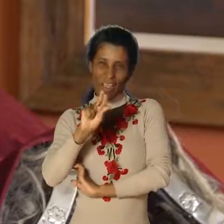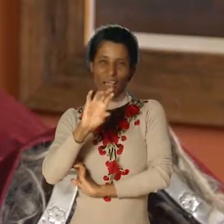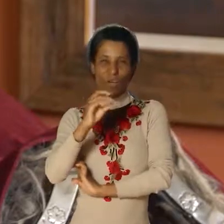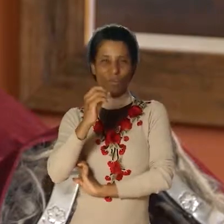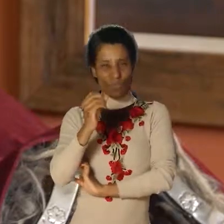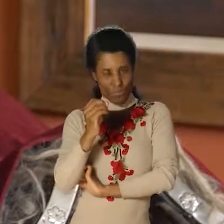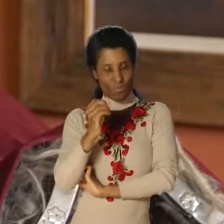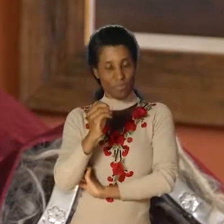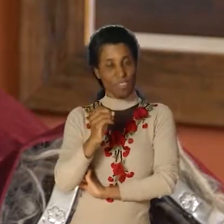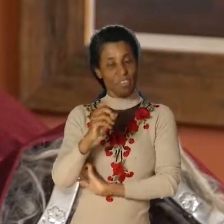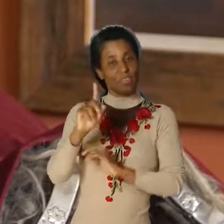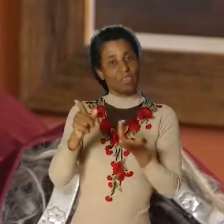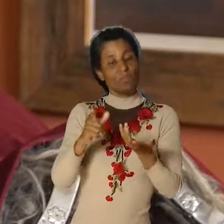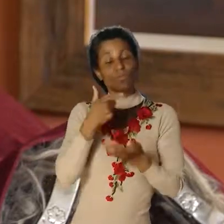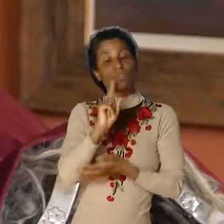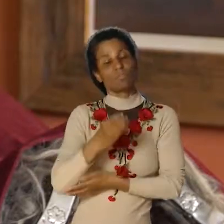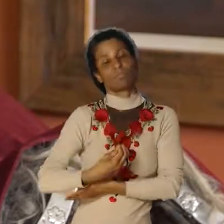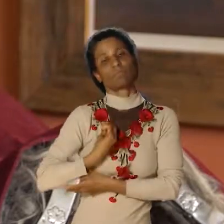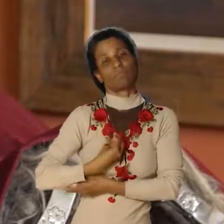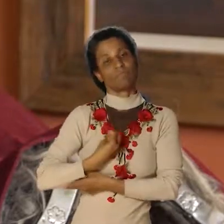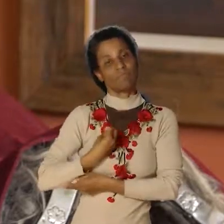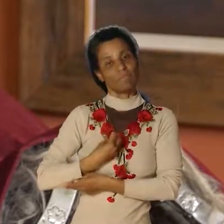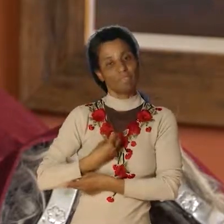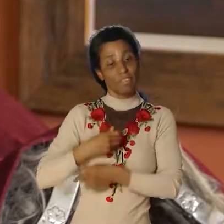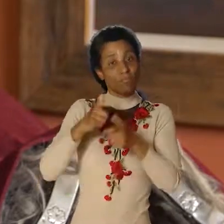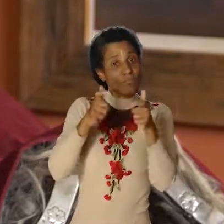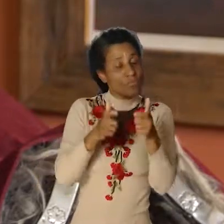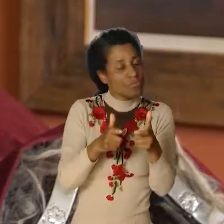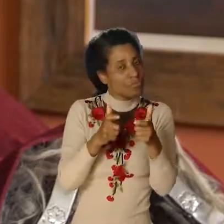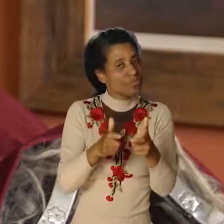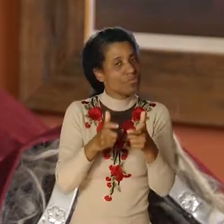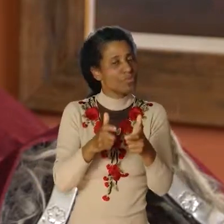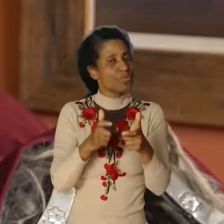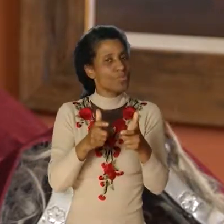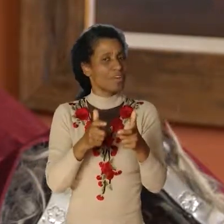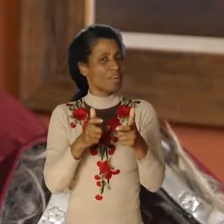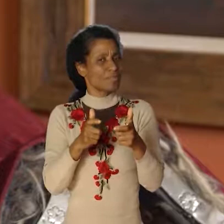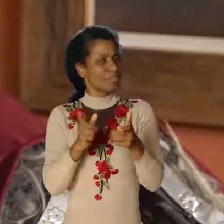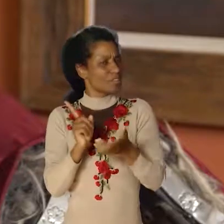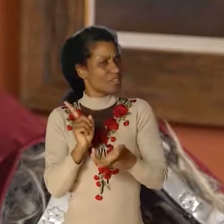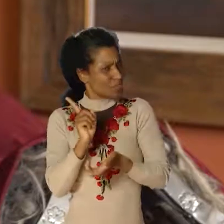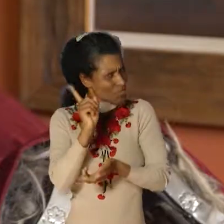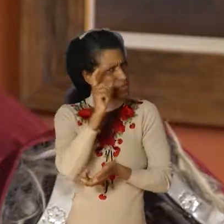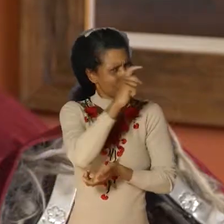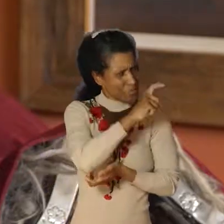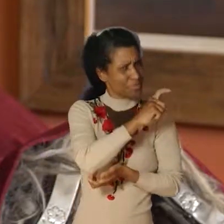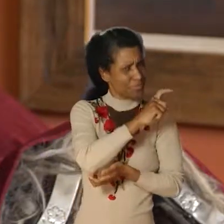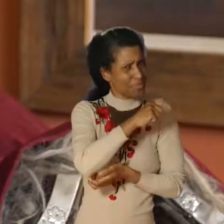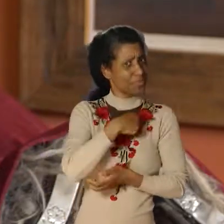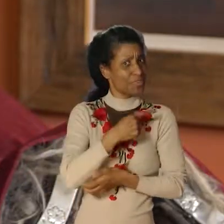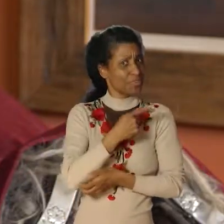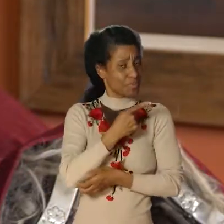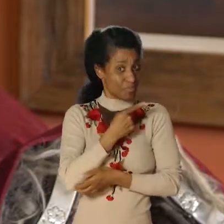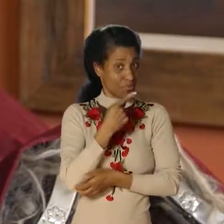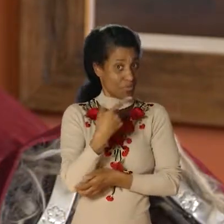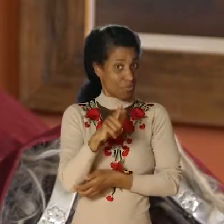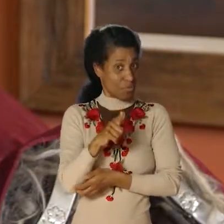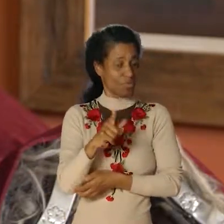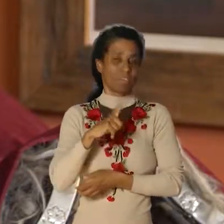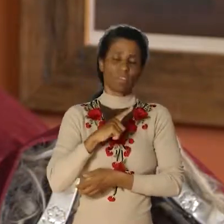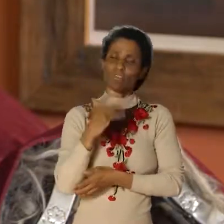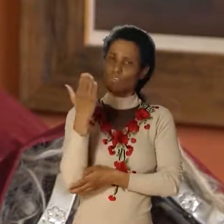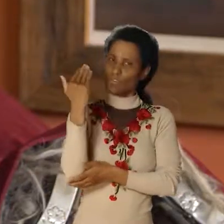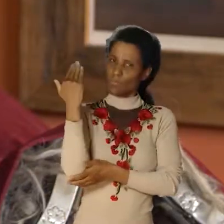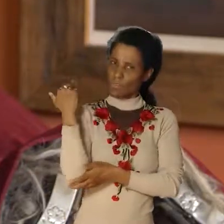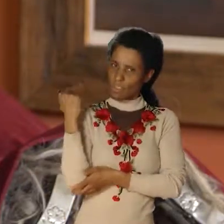desse nosso pré-gaúcho, que vai se transformar num gaúcho, sobrevivendo num ambiente hostil, estéril. E eu